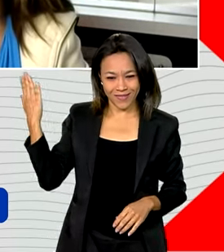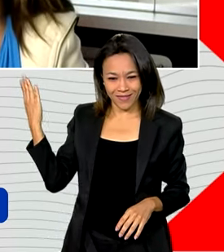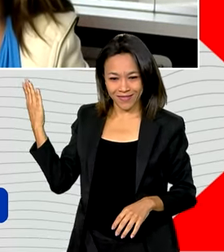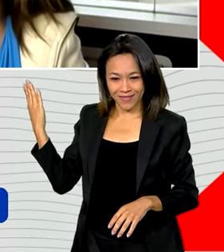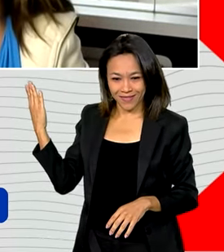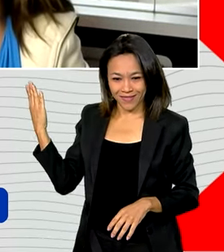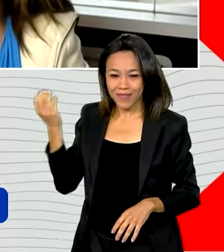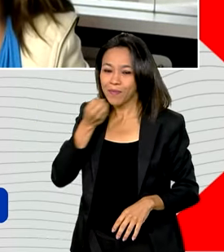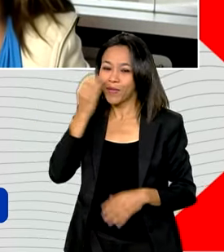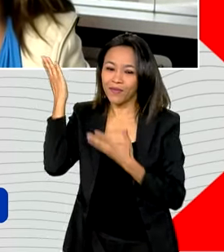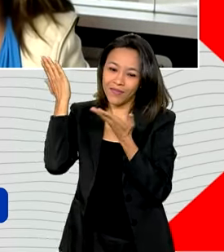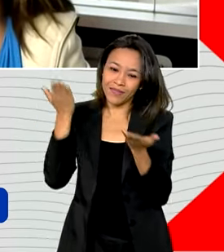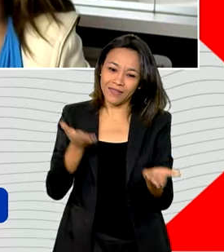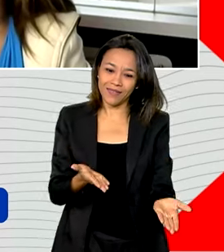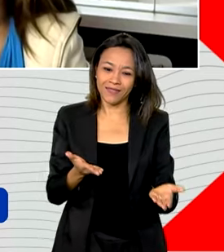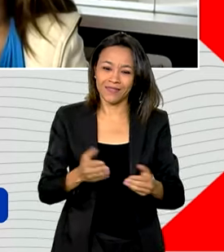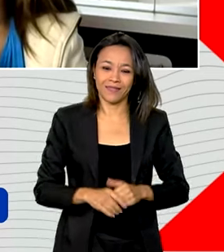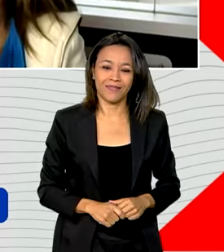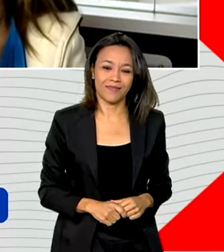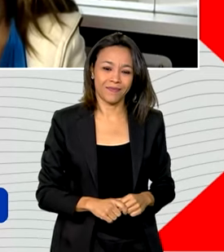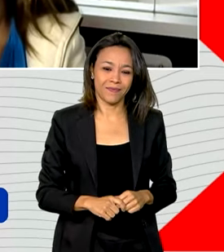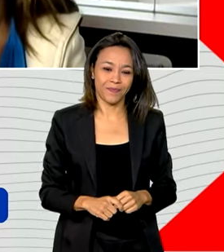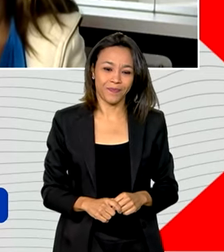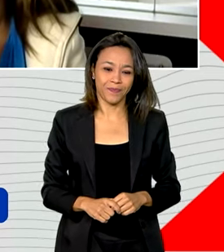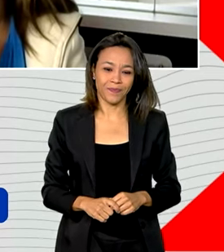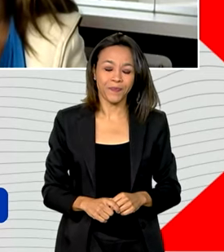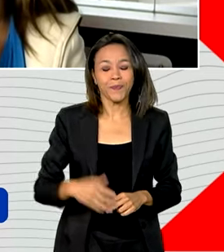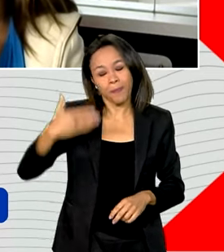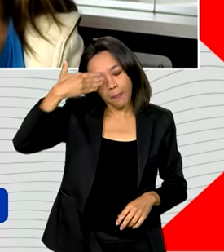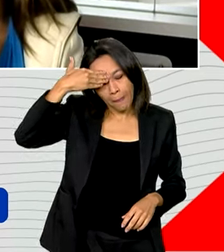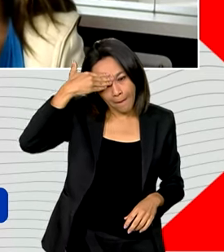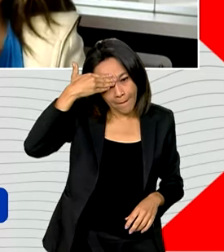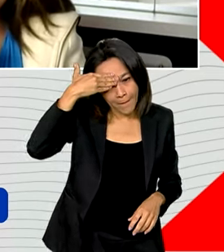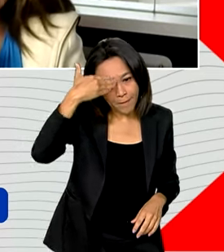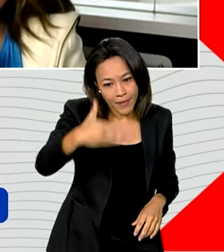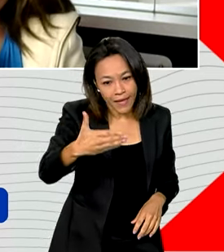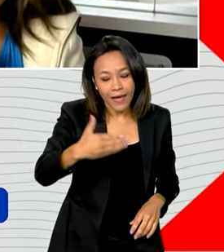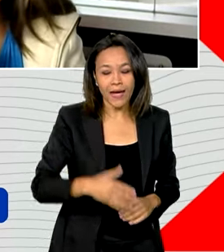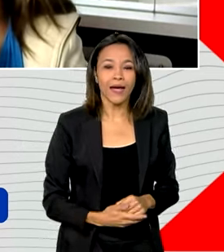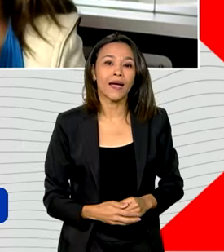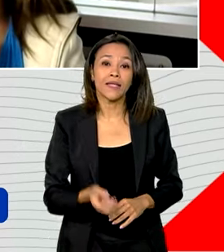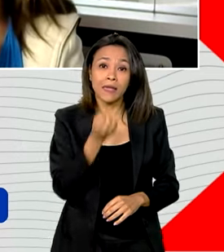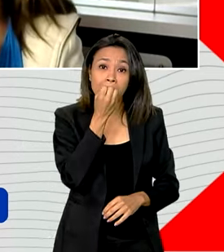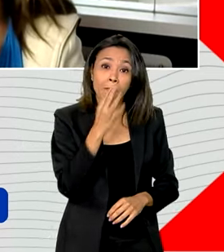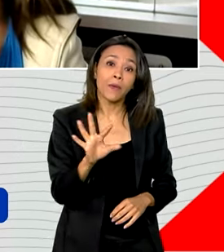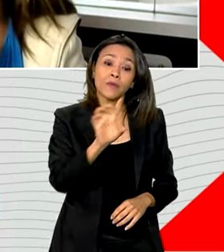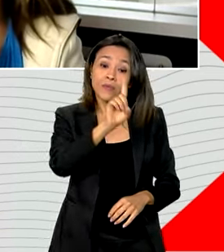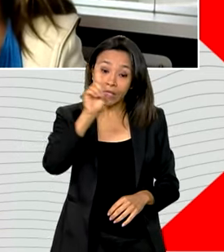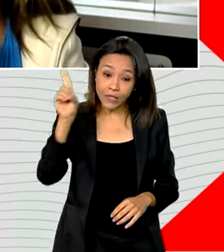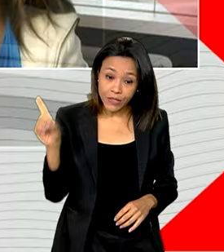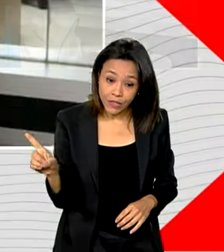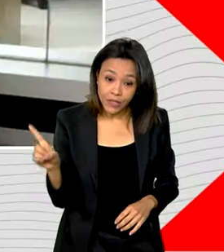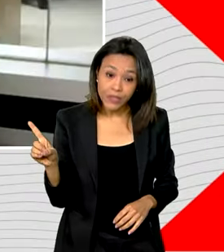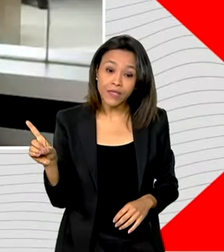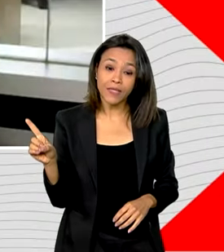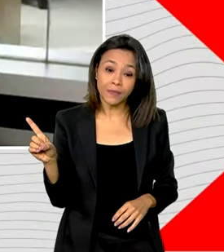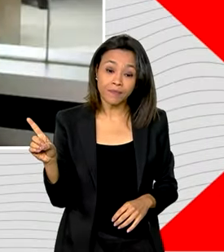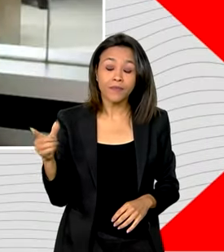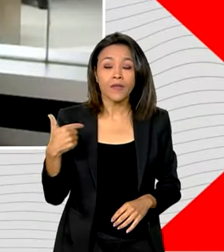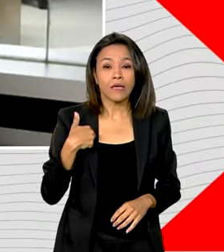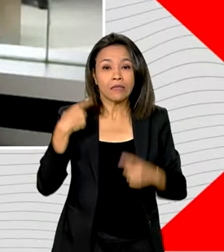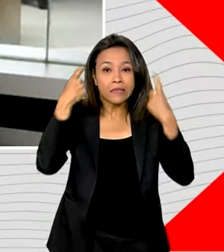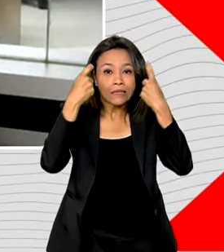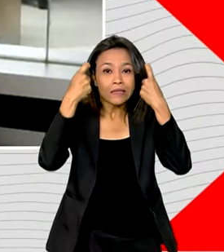bem-vinda Roberta bom dia para você muito obrigada gente bom dia bom dia ministra eh eu queria trazer aqui uma